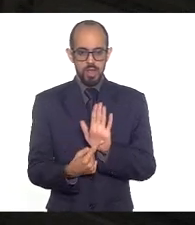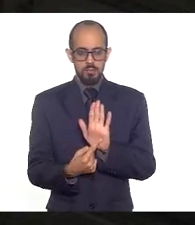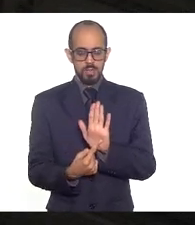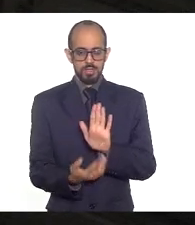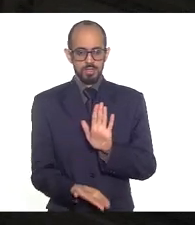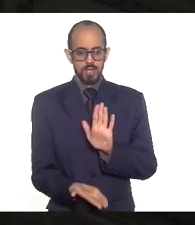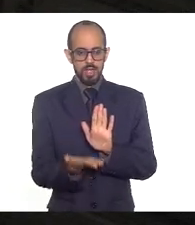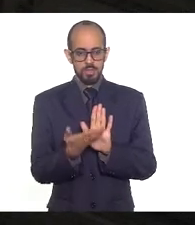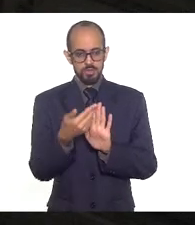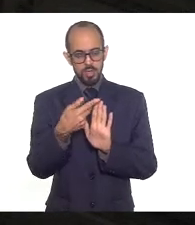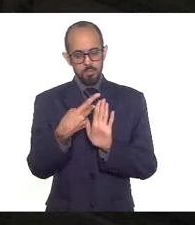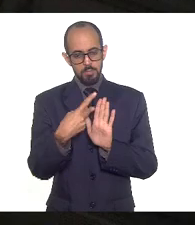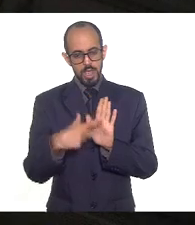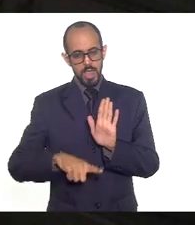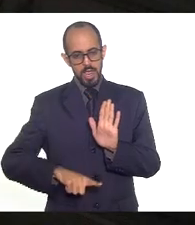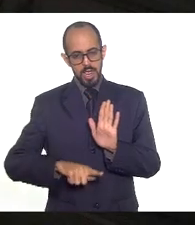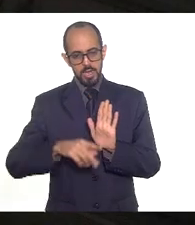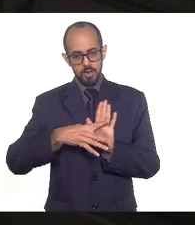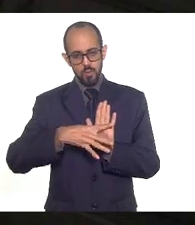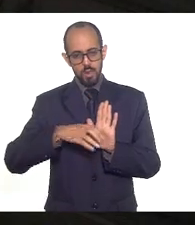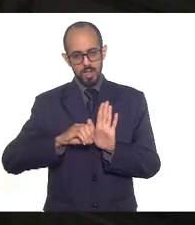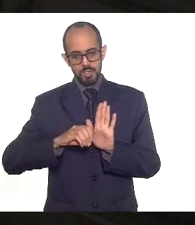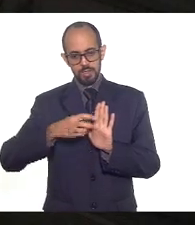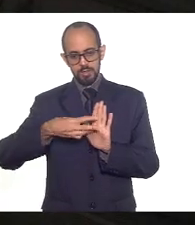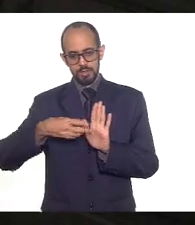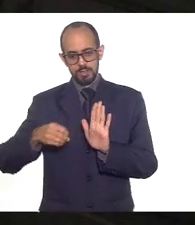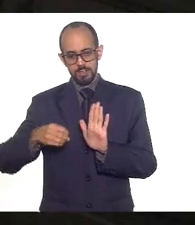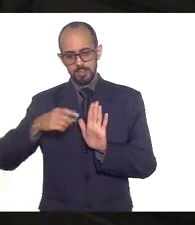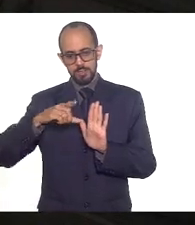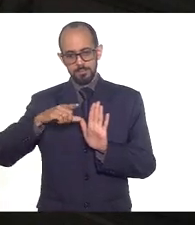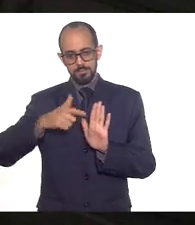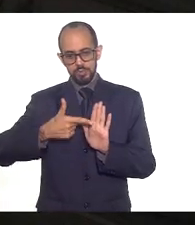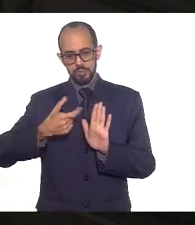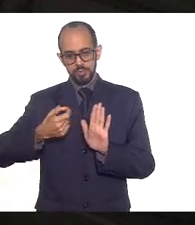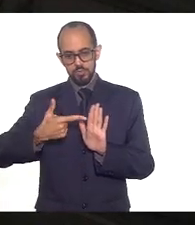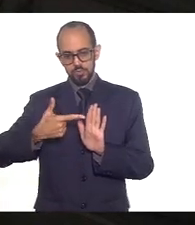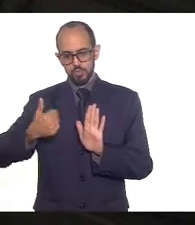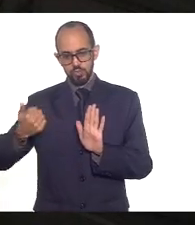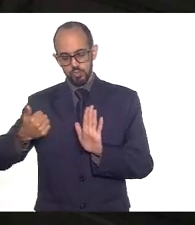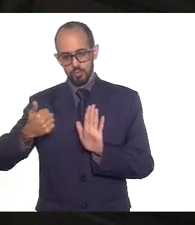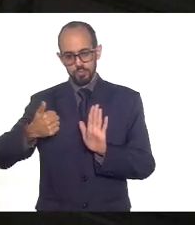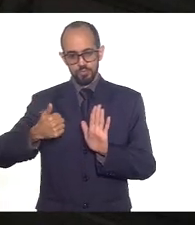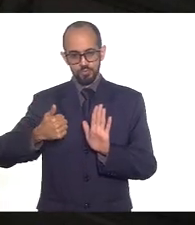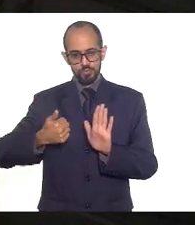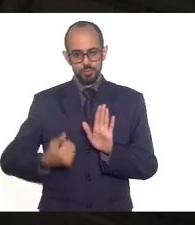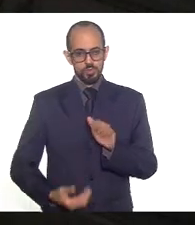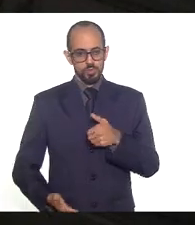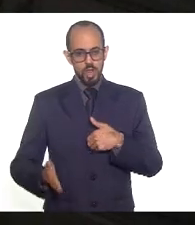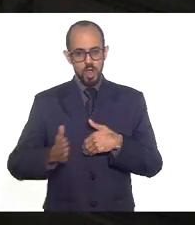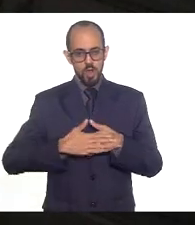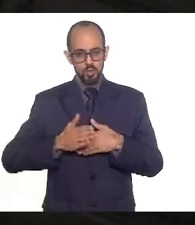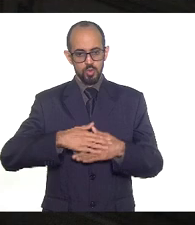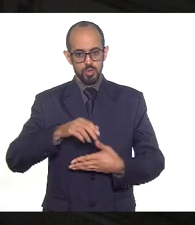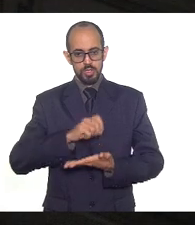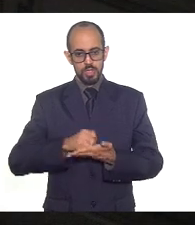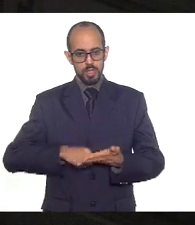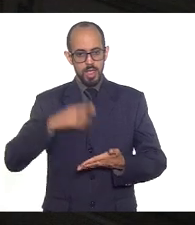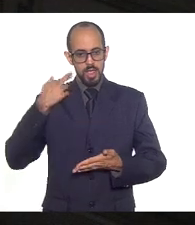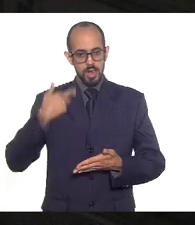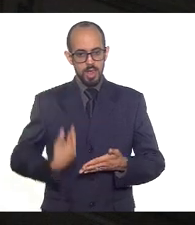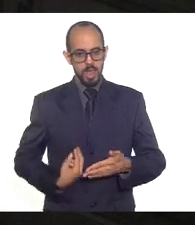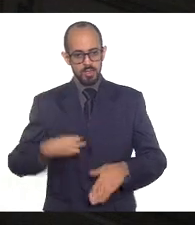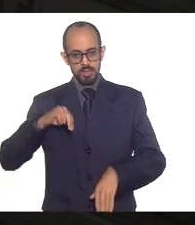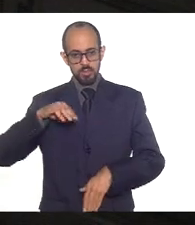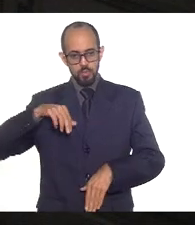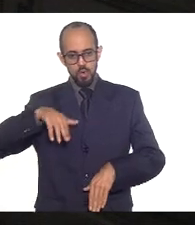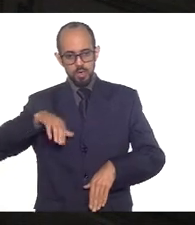apresentadas ao PL 40 32021 de autoria da deputada Renata Souza